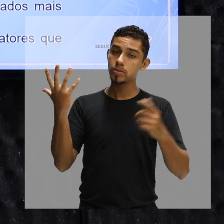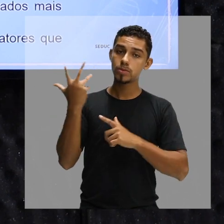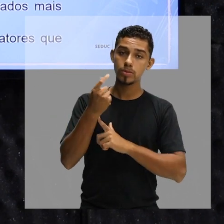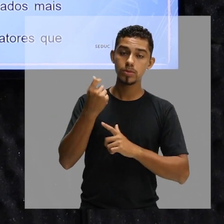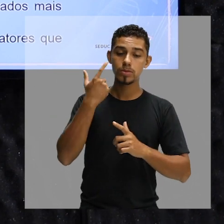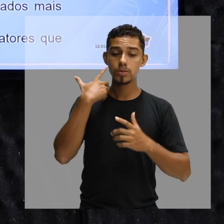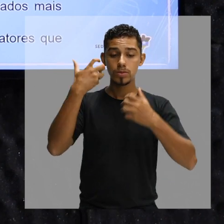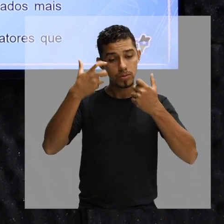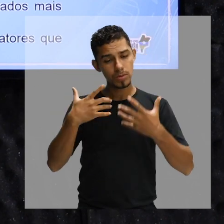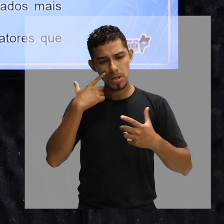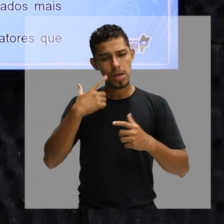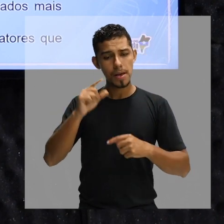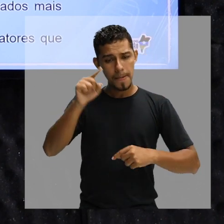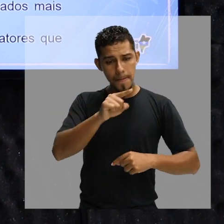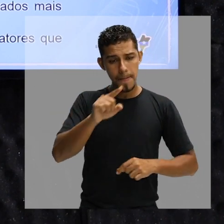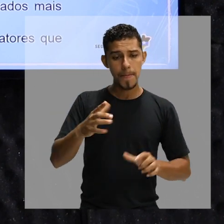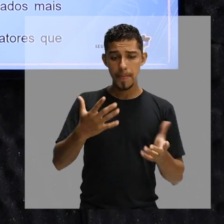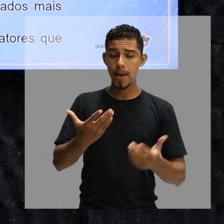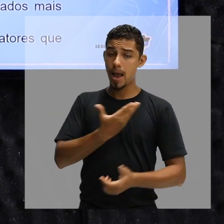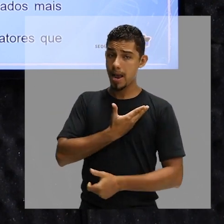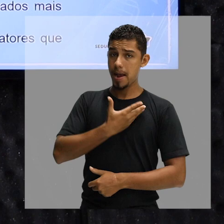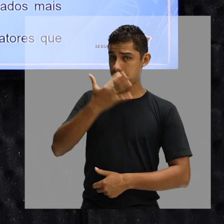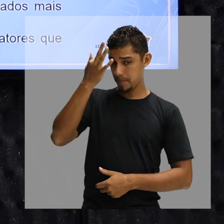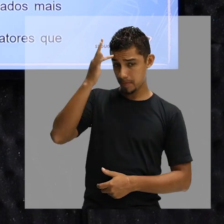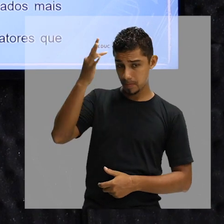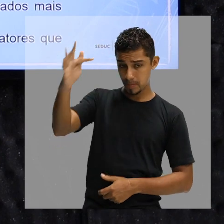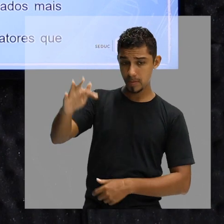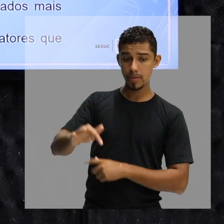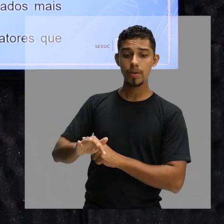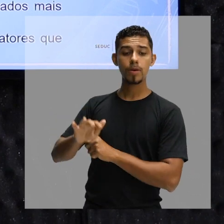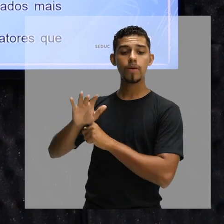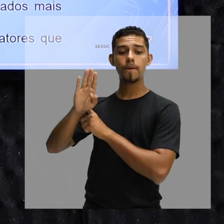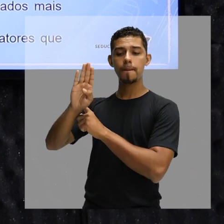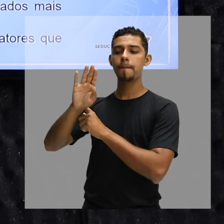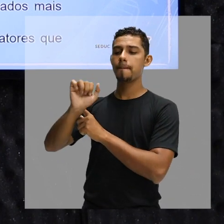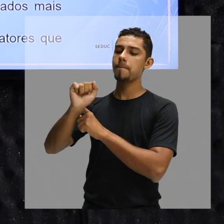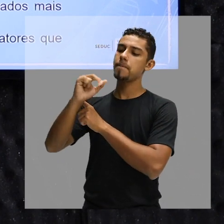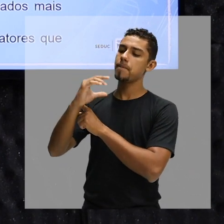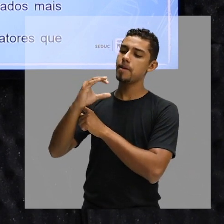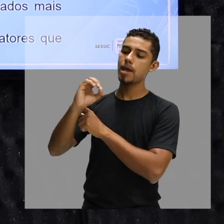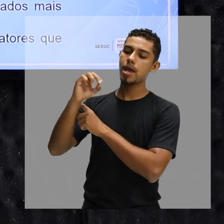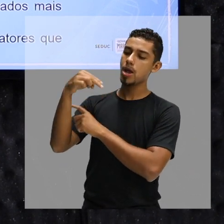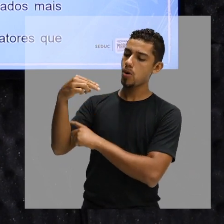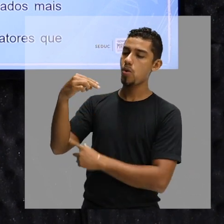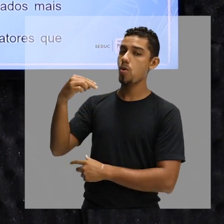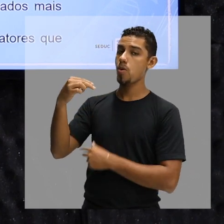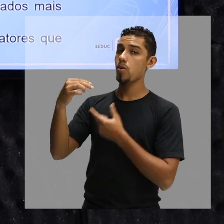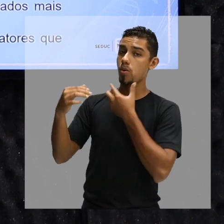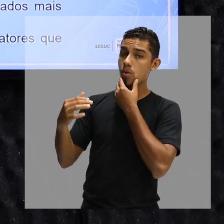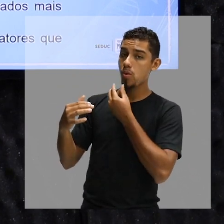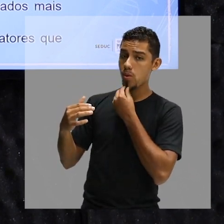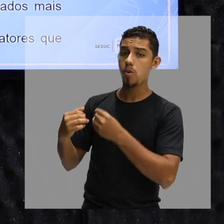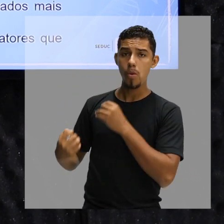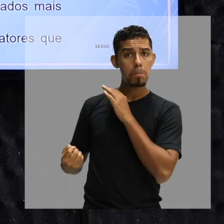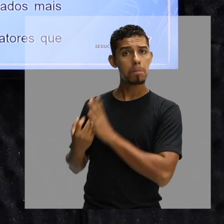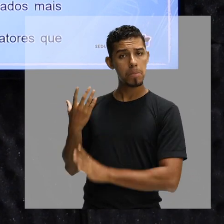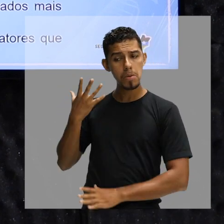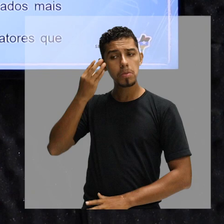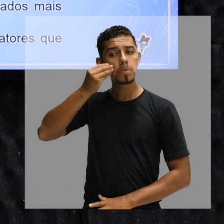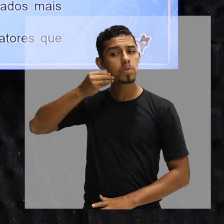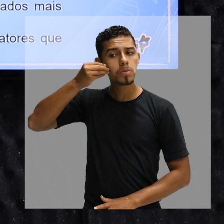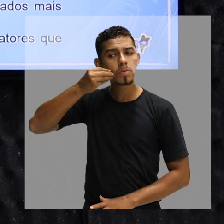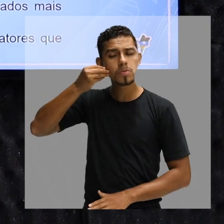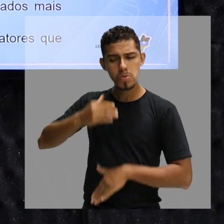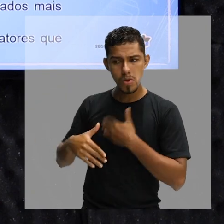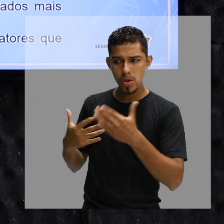o nosso querido amigo Francis Bacon, o grande deflagrador do método experimental, ele que aprimorou o método